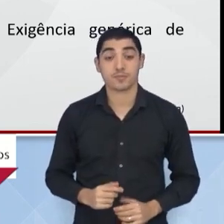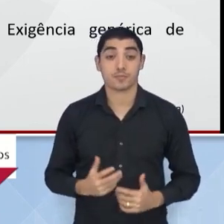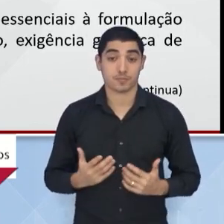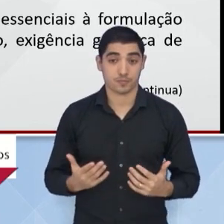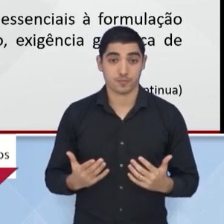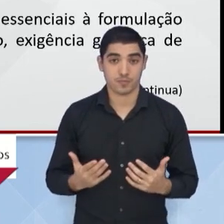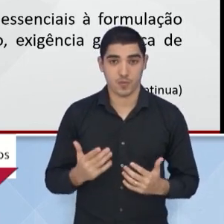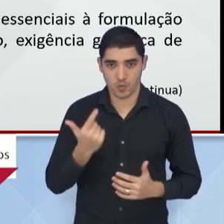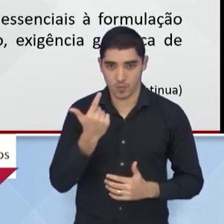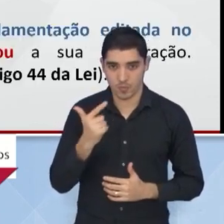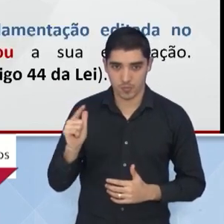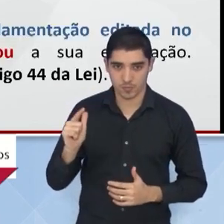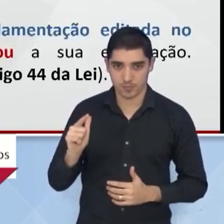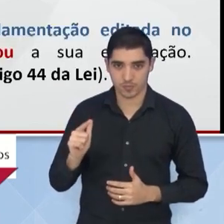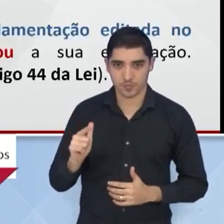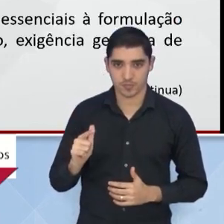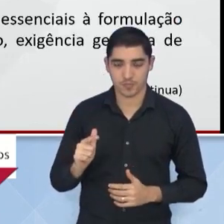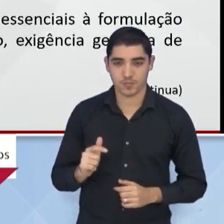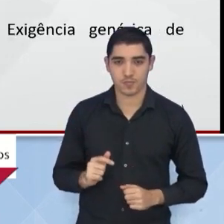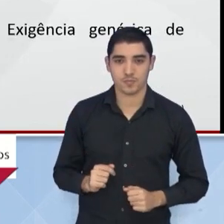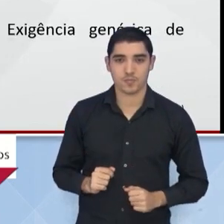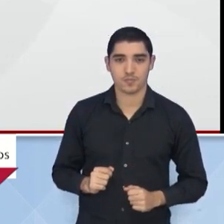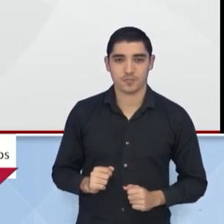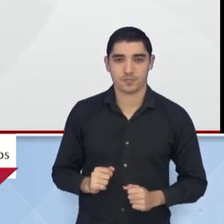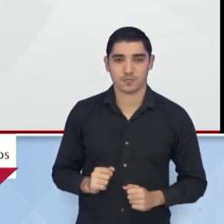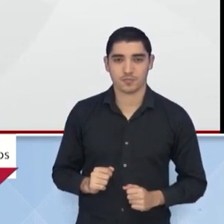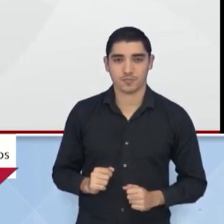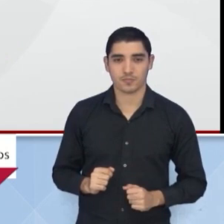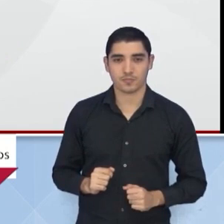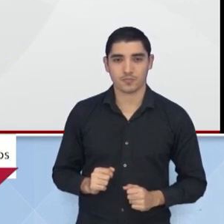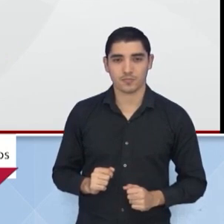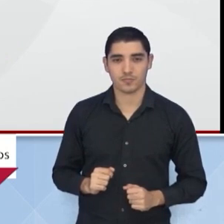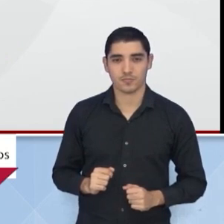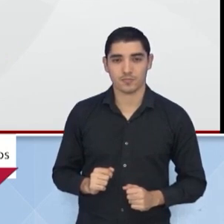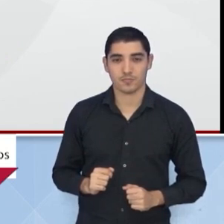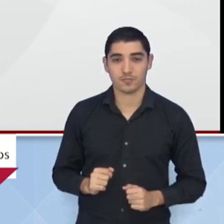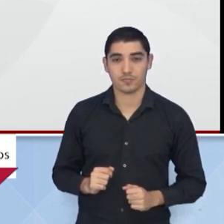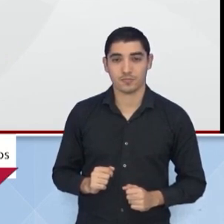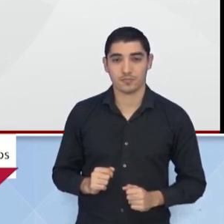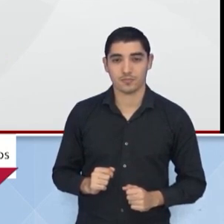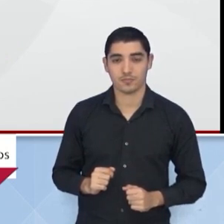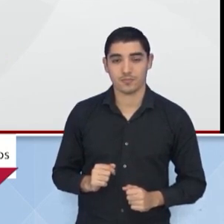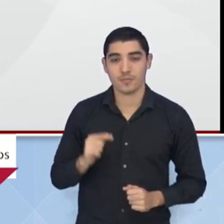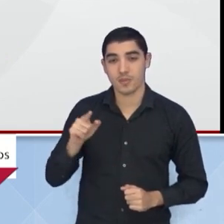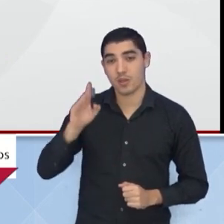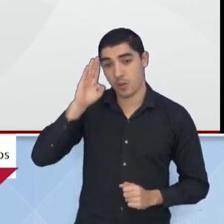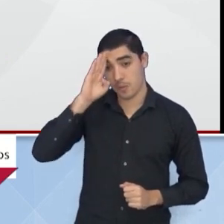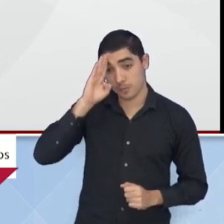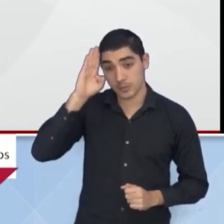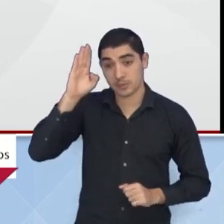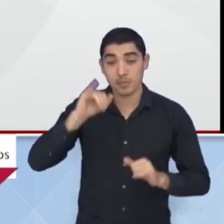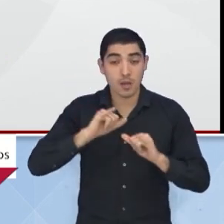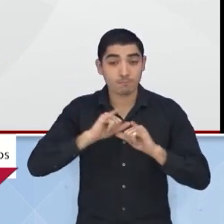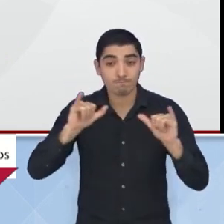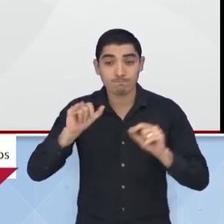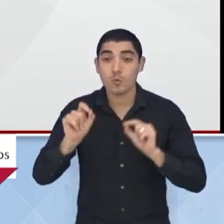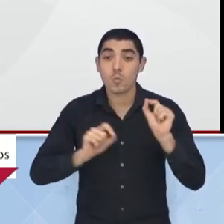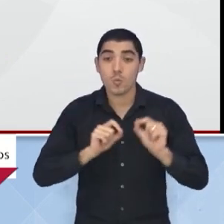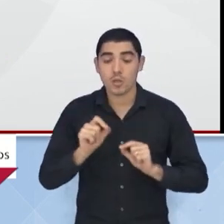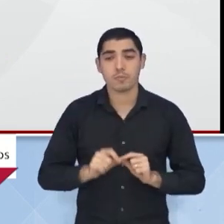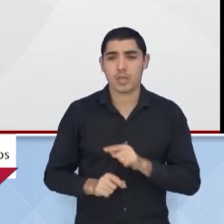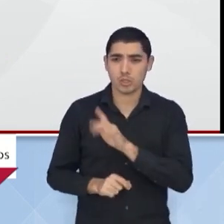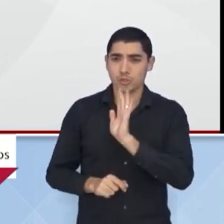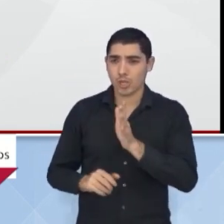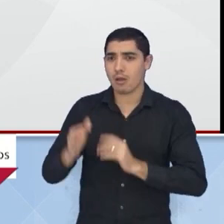né Deixa eu voltar aqui o principal recado aqui é que mantido o entendimento já